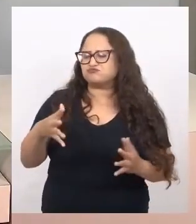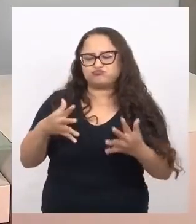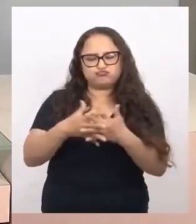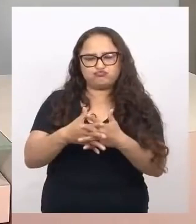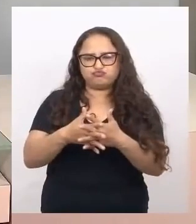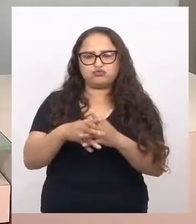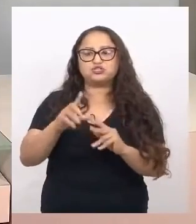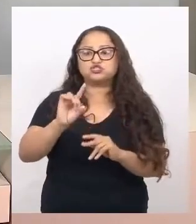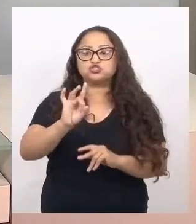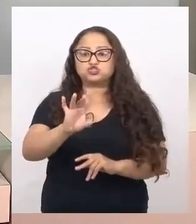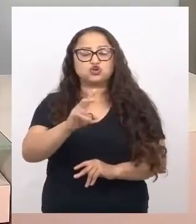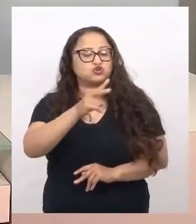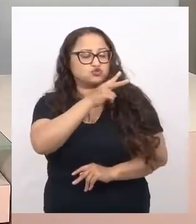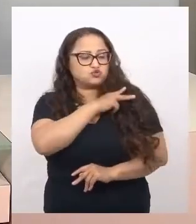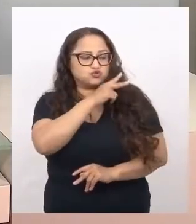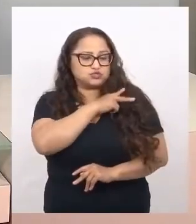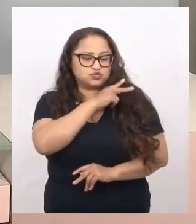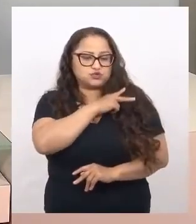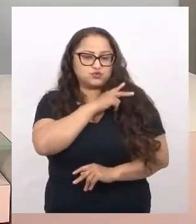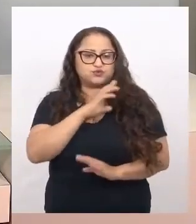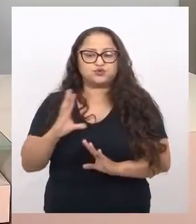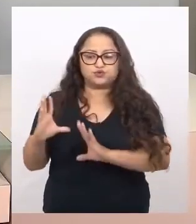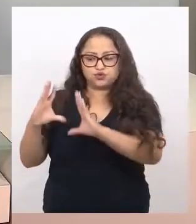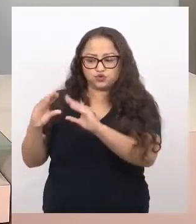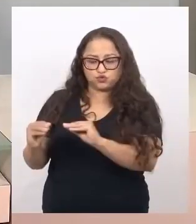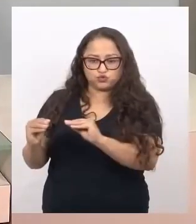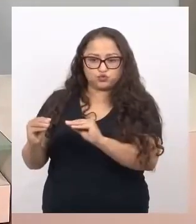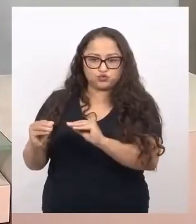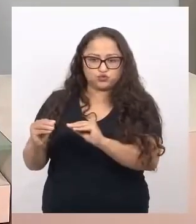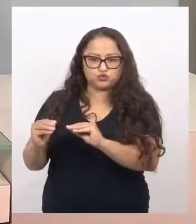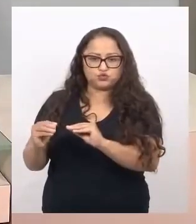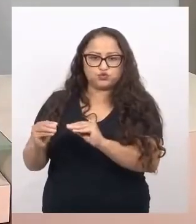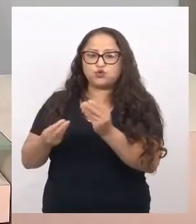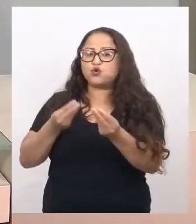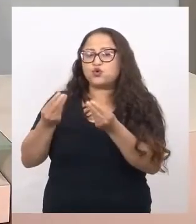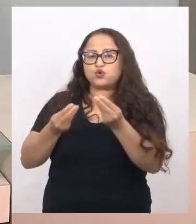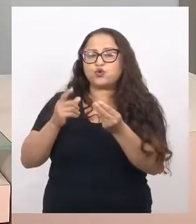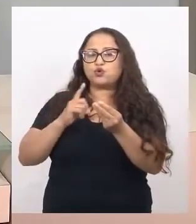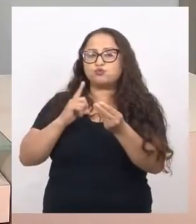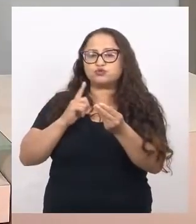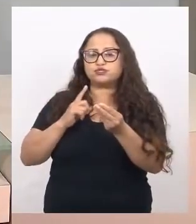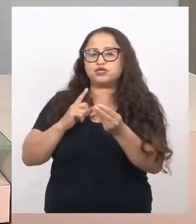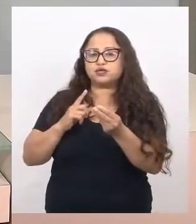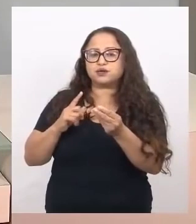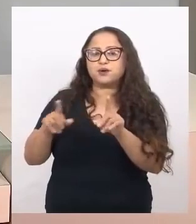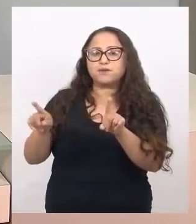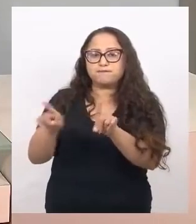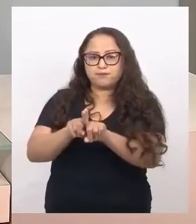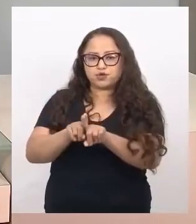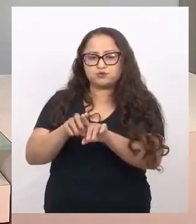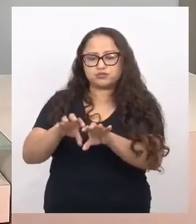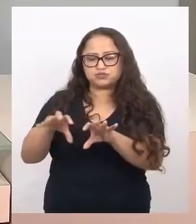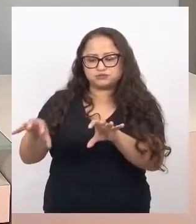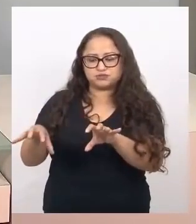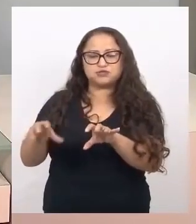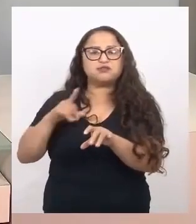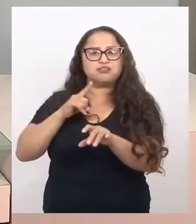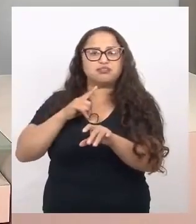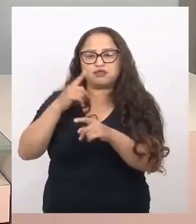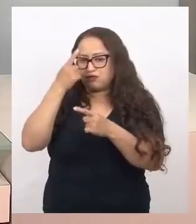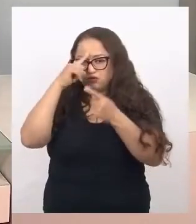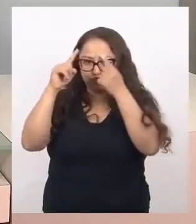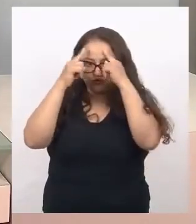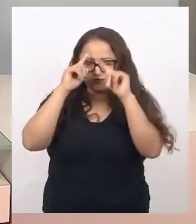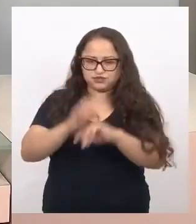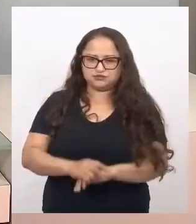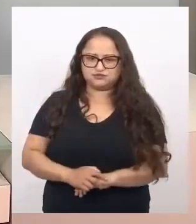caso da segunda série do ensino médio noturno que como a mesma componente está separada, gera essa dúvida. Acho